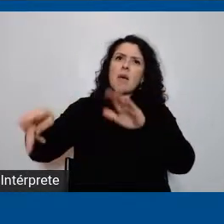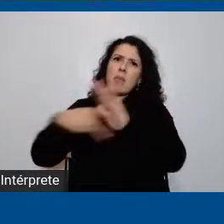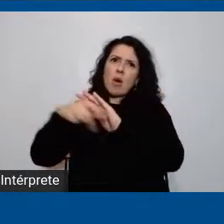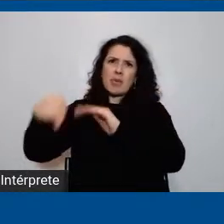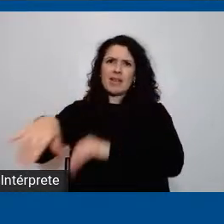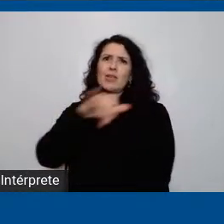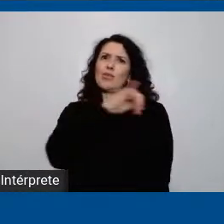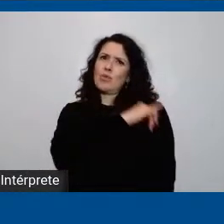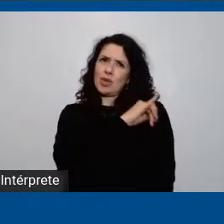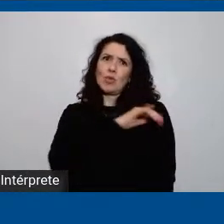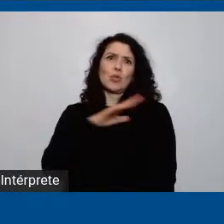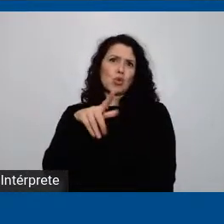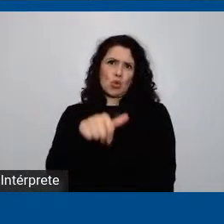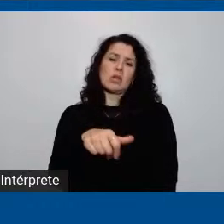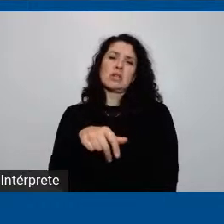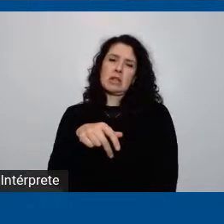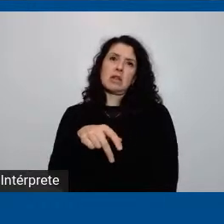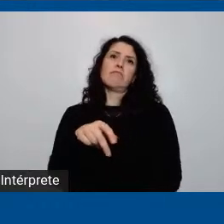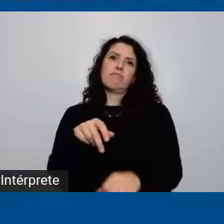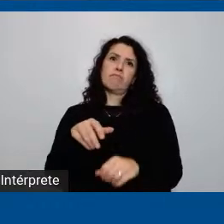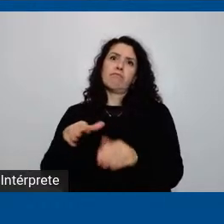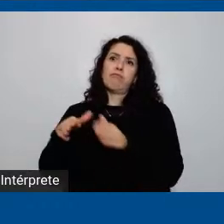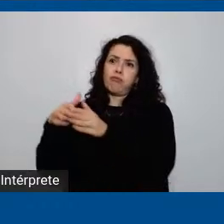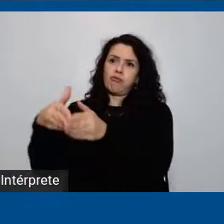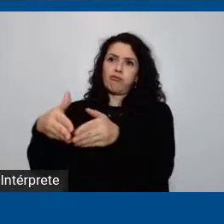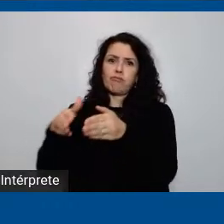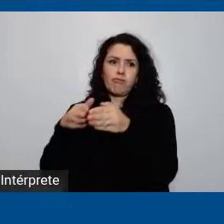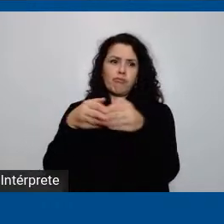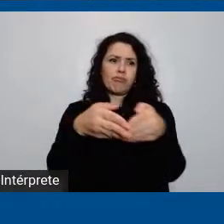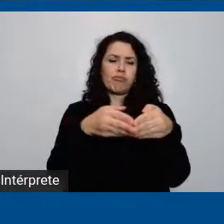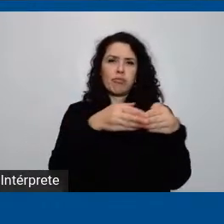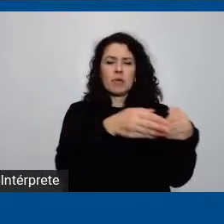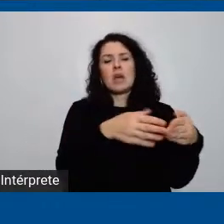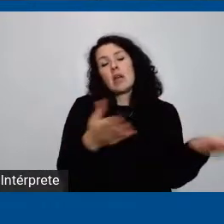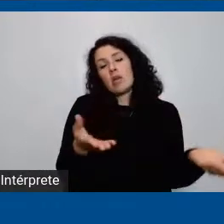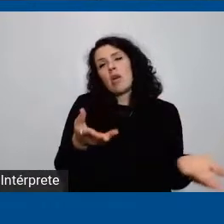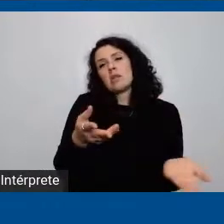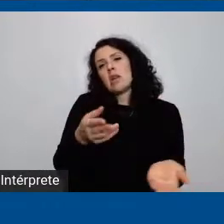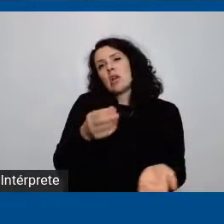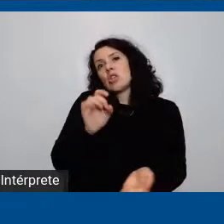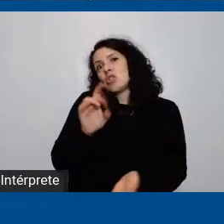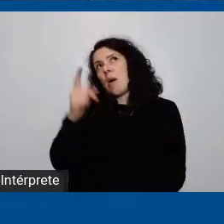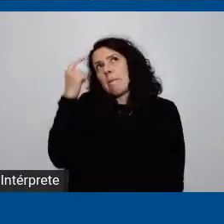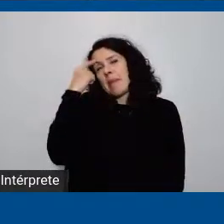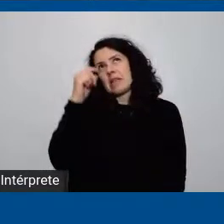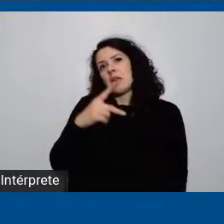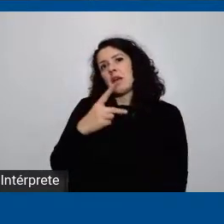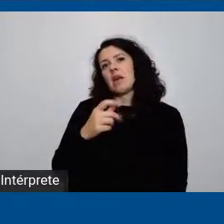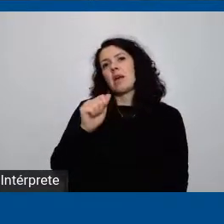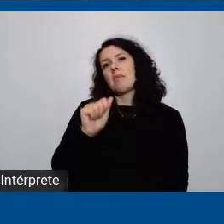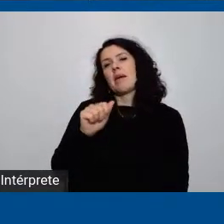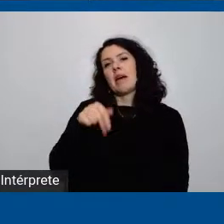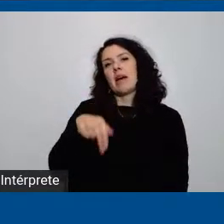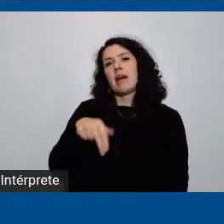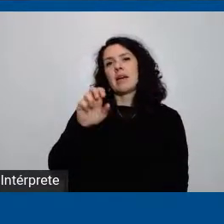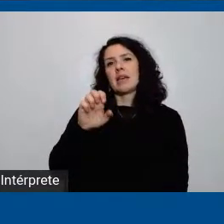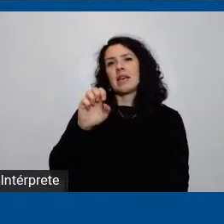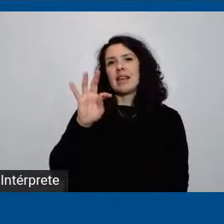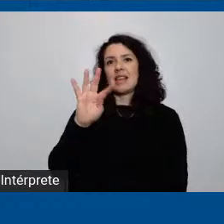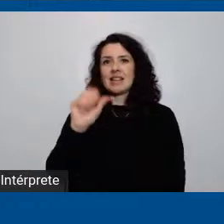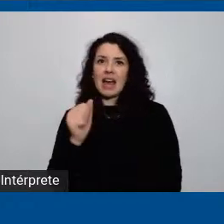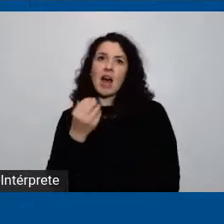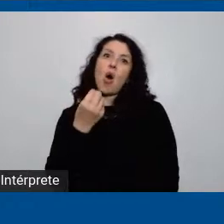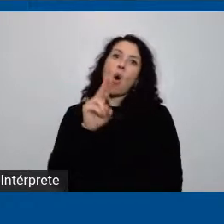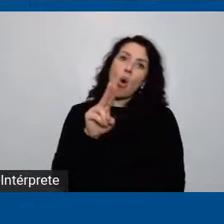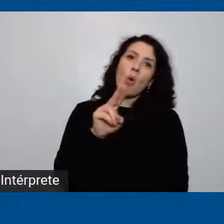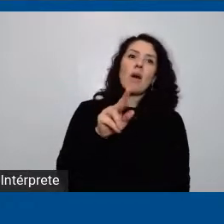né? Porque a gente só lembra de Paquetá, não é? Mas, ou a Ilha do Governador, que na nossa cabeça nem é uma